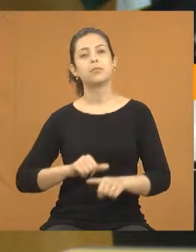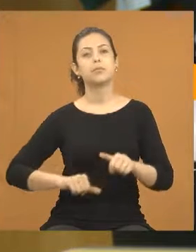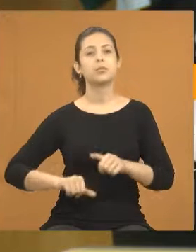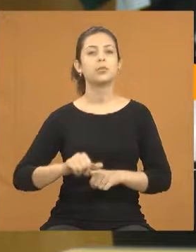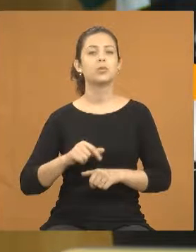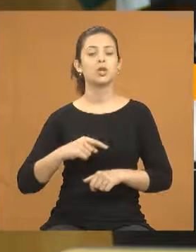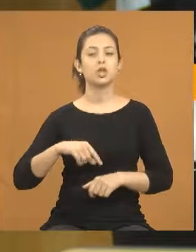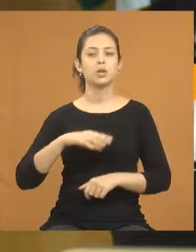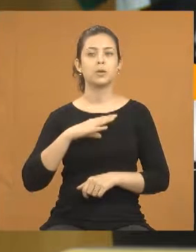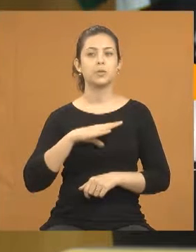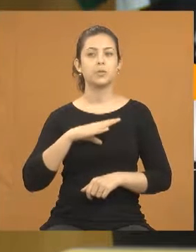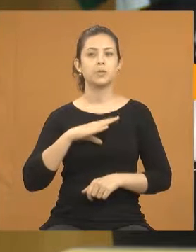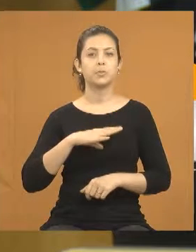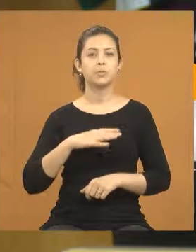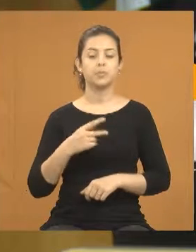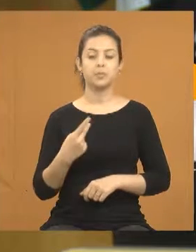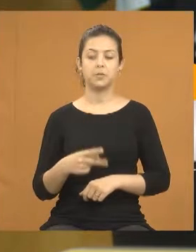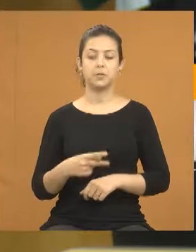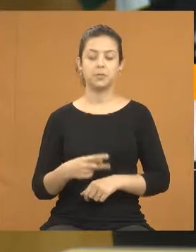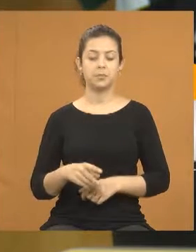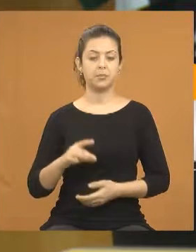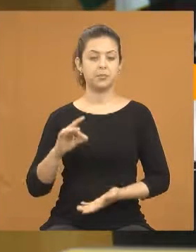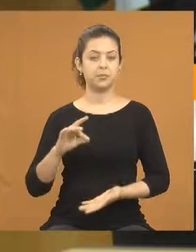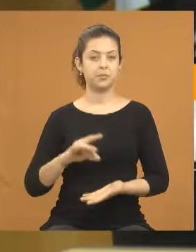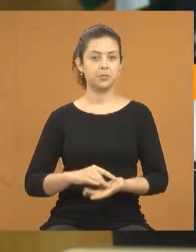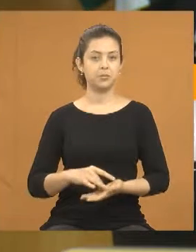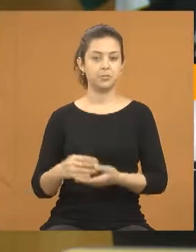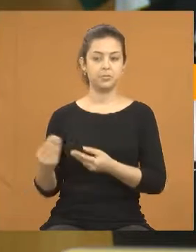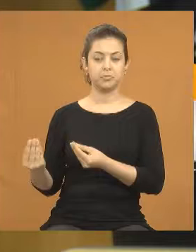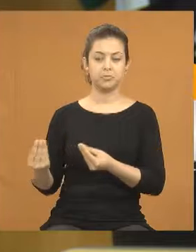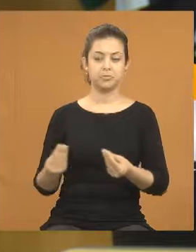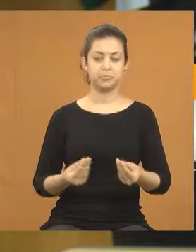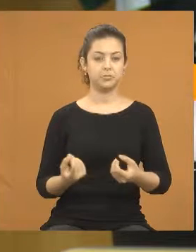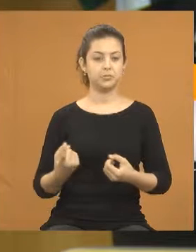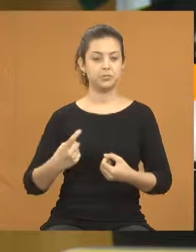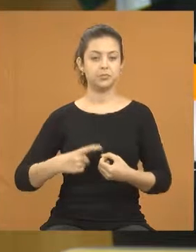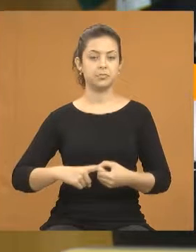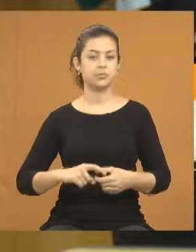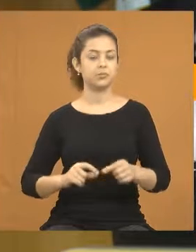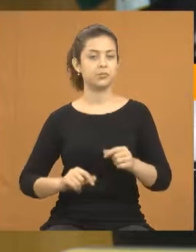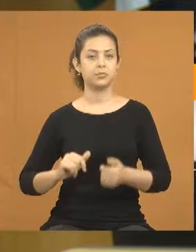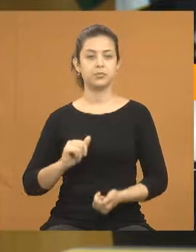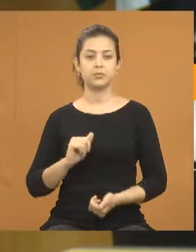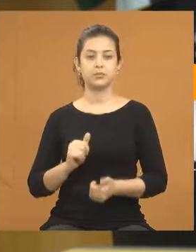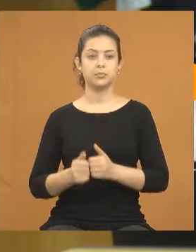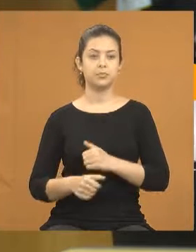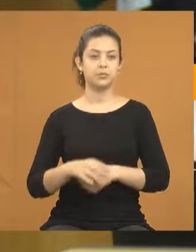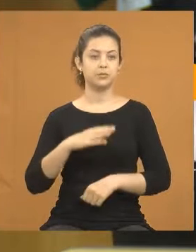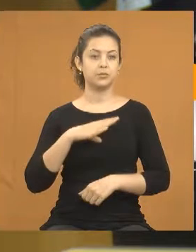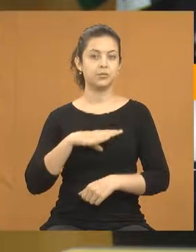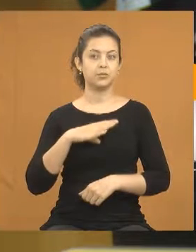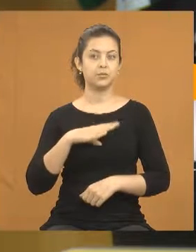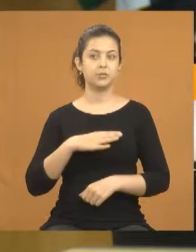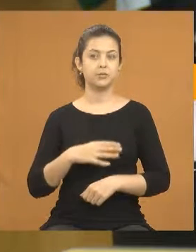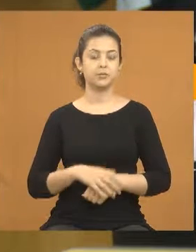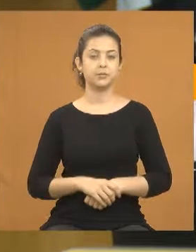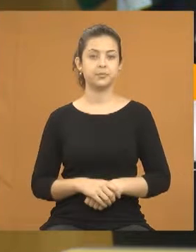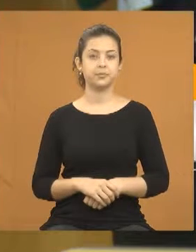nossa cidade, para realmente trazer de volta o esporte na nossa cidade.